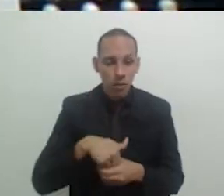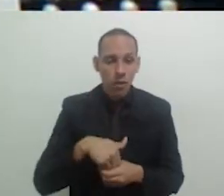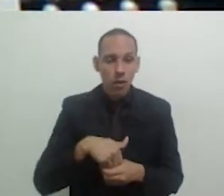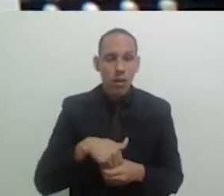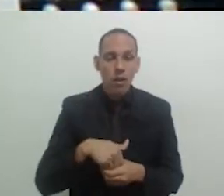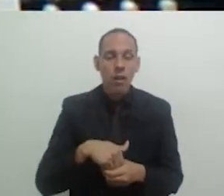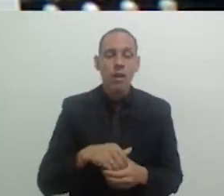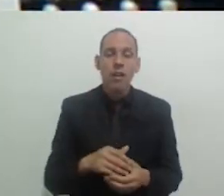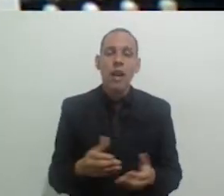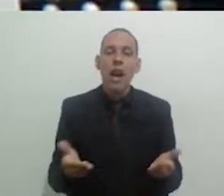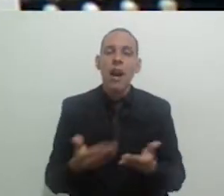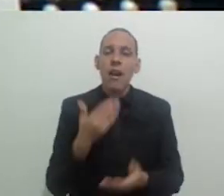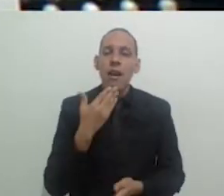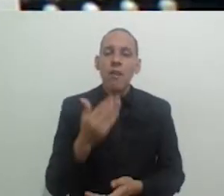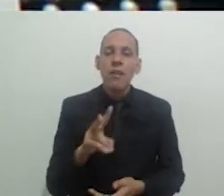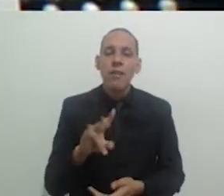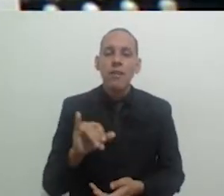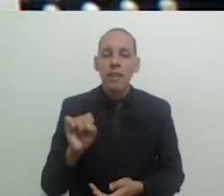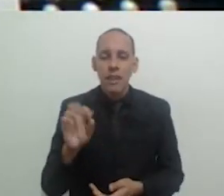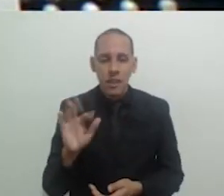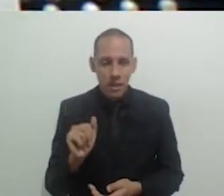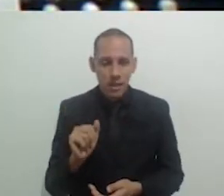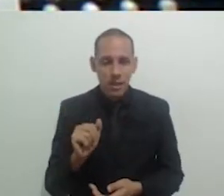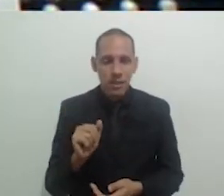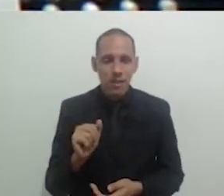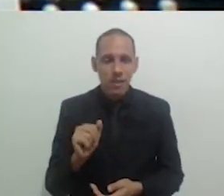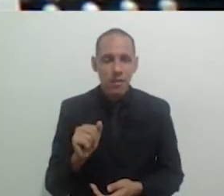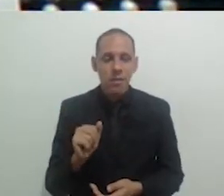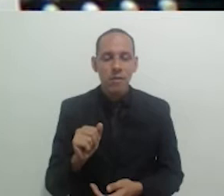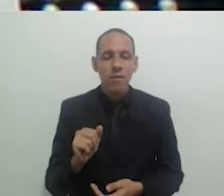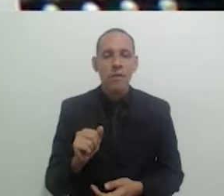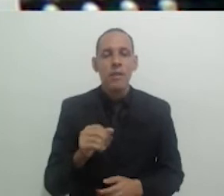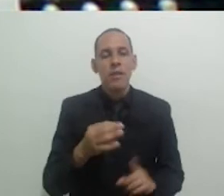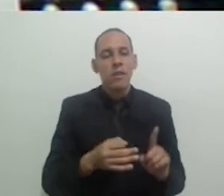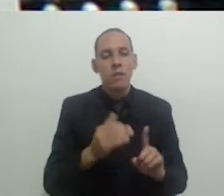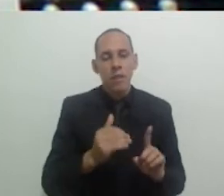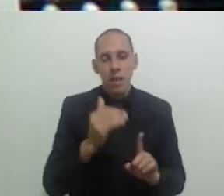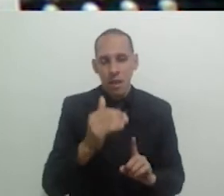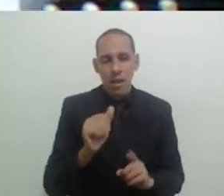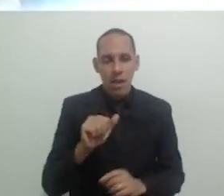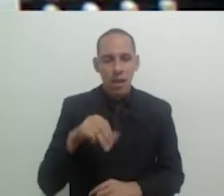dos autos, desembargador Mauri Moura. Bom, o número